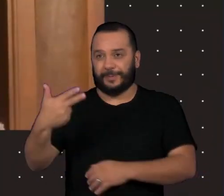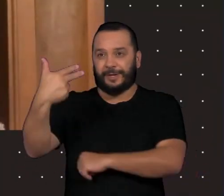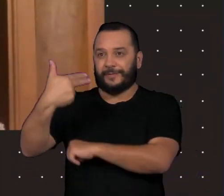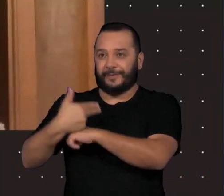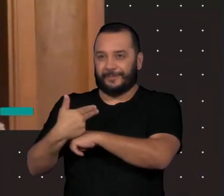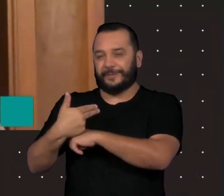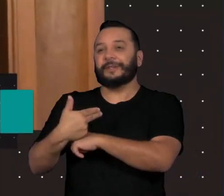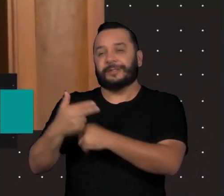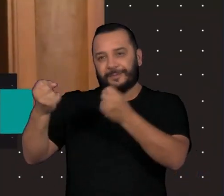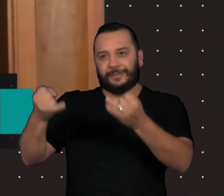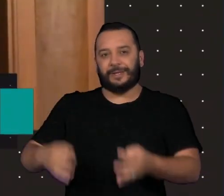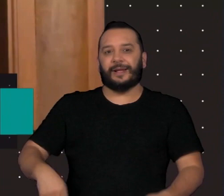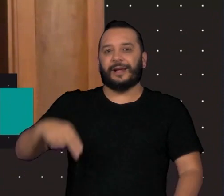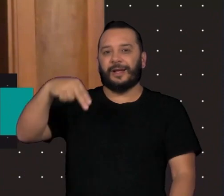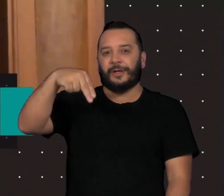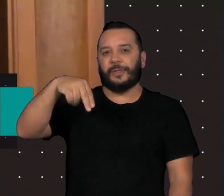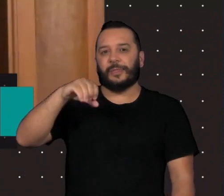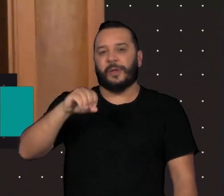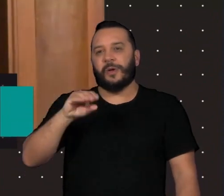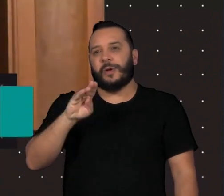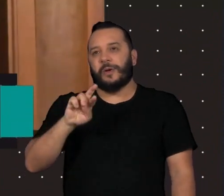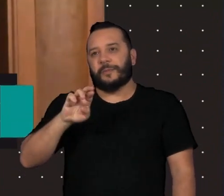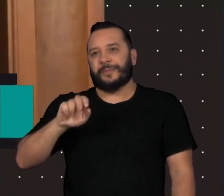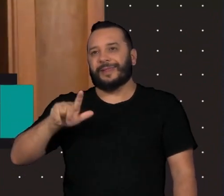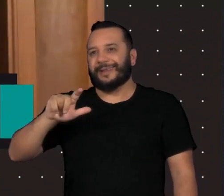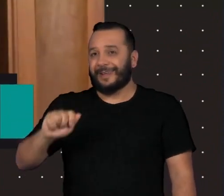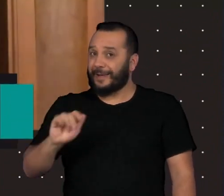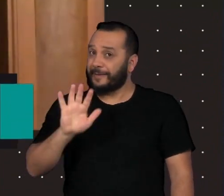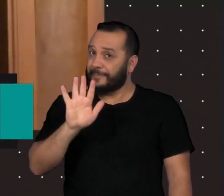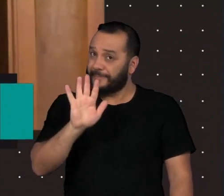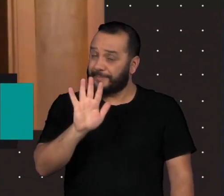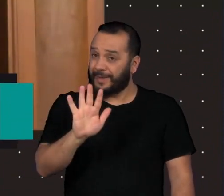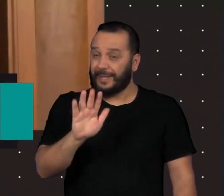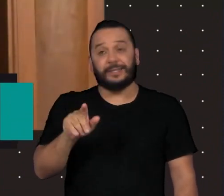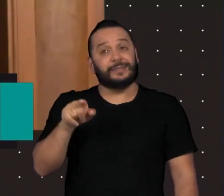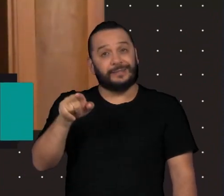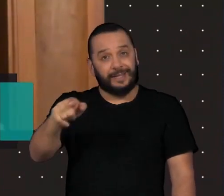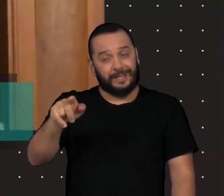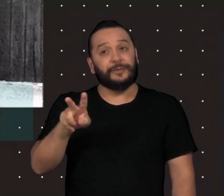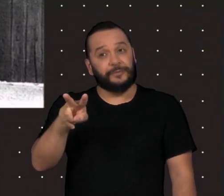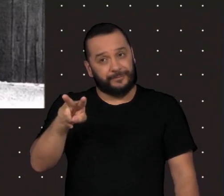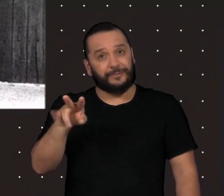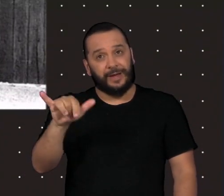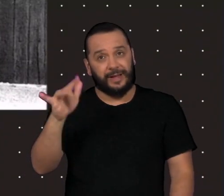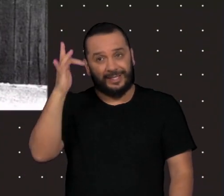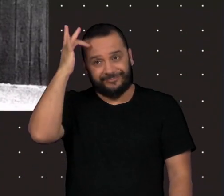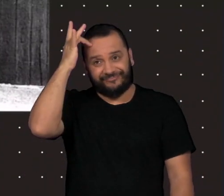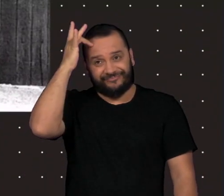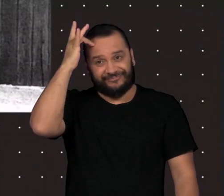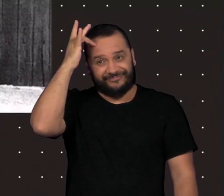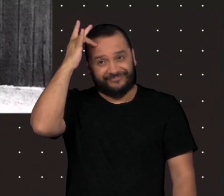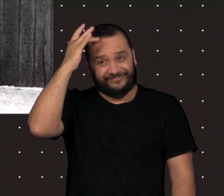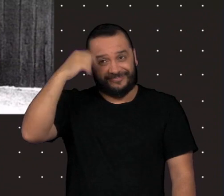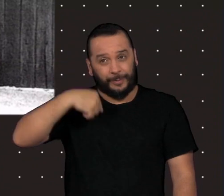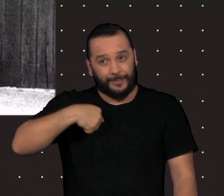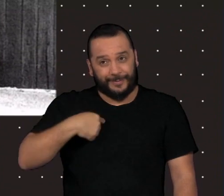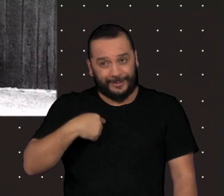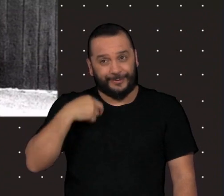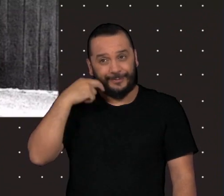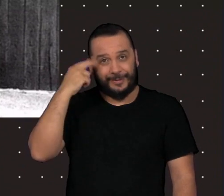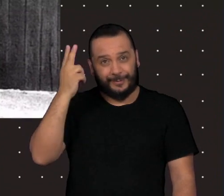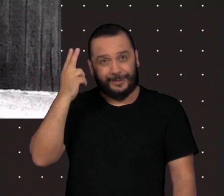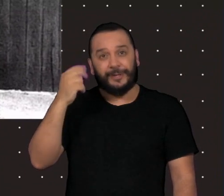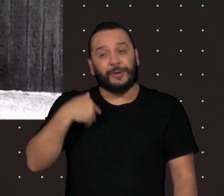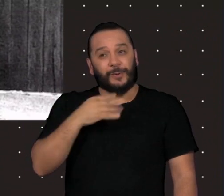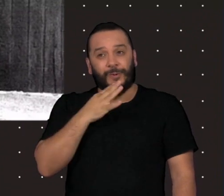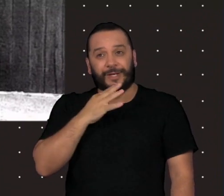do Nóbrega eu faço mas aviso que ele vai ficar um pouco envergonhado porque eu sei eu conheço a pessoa eu sou casado